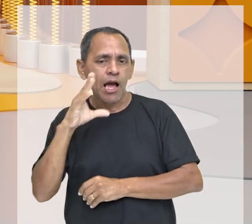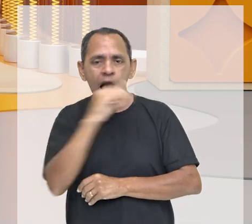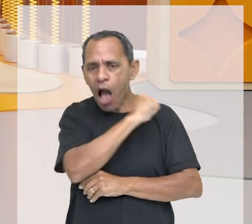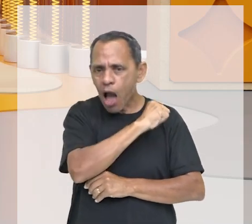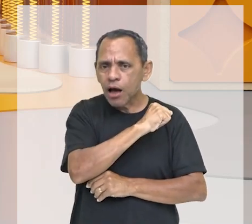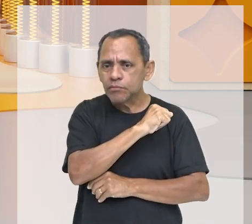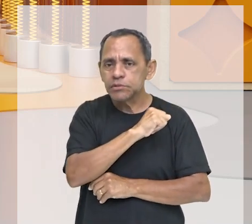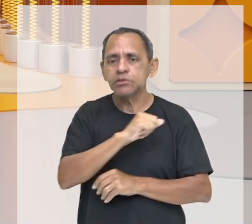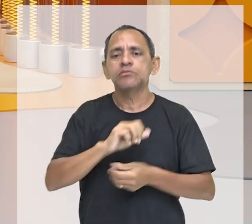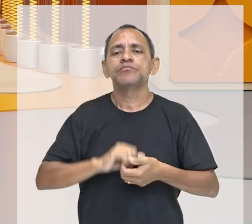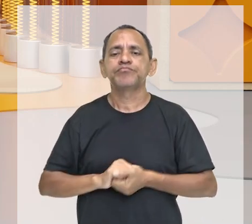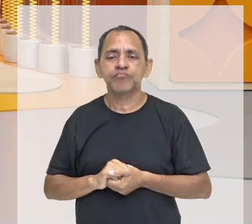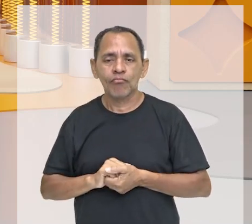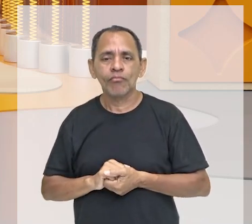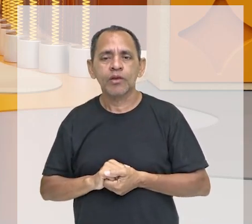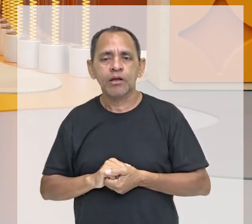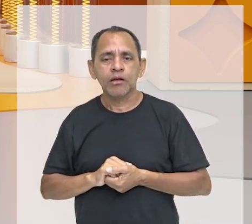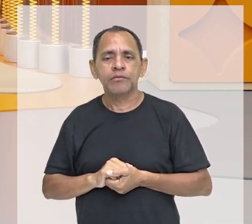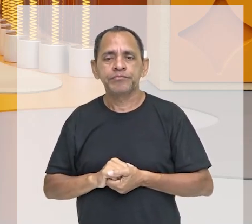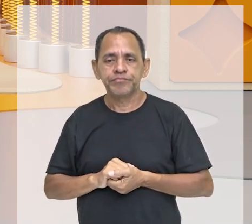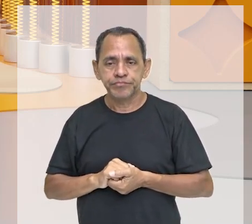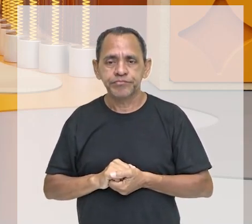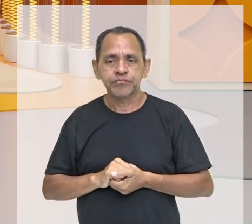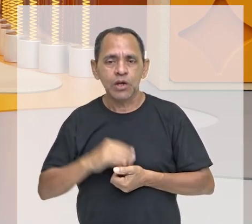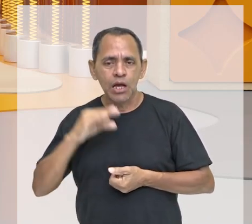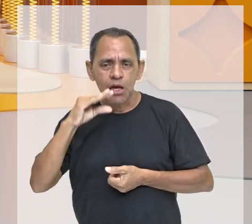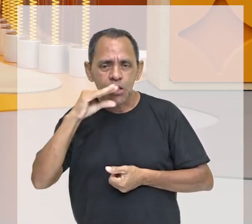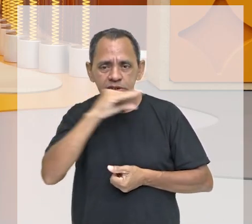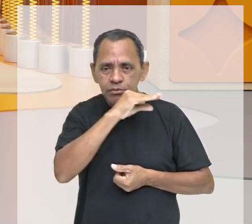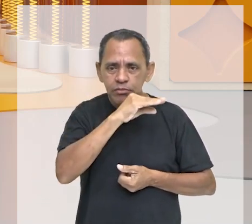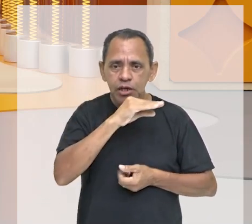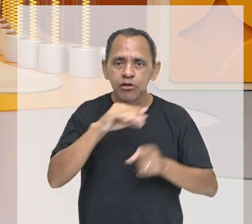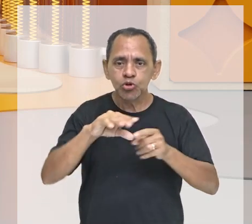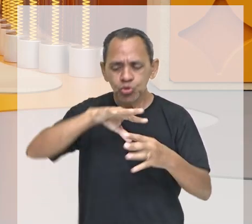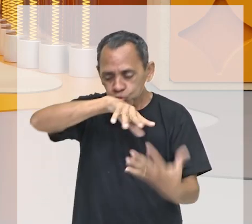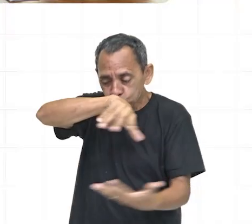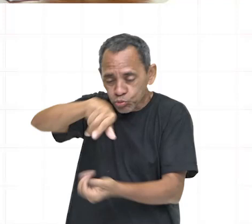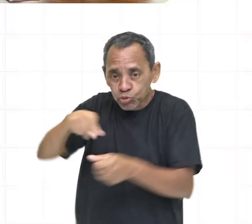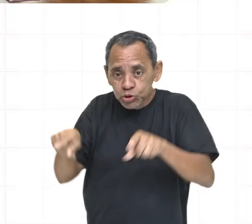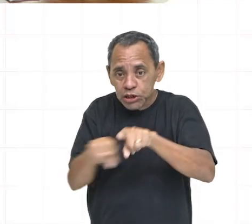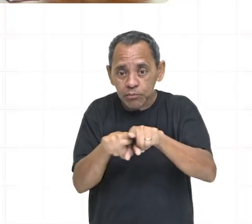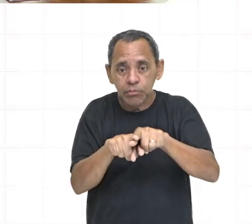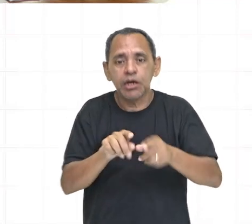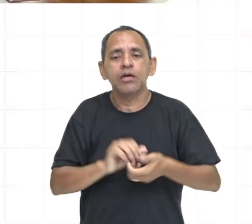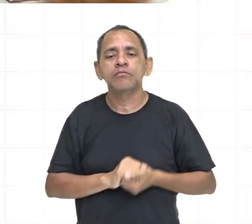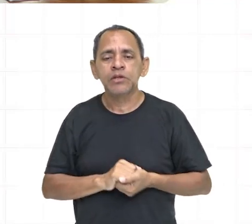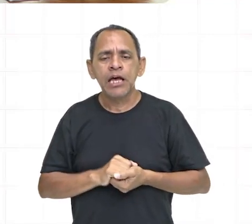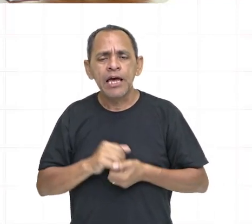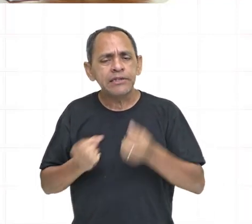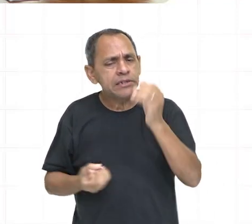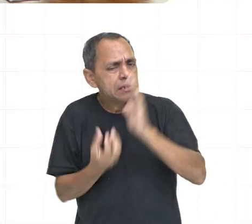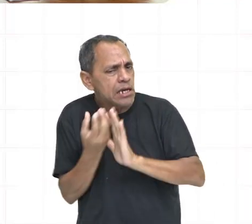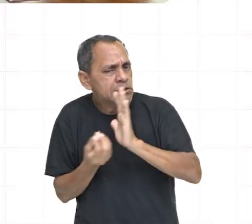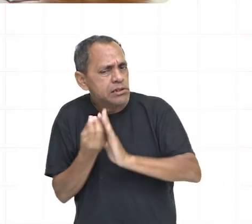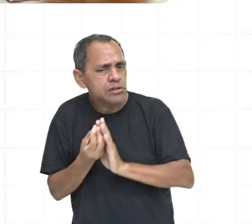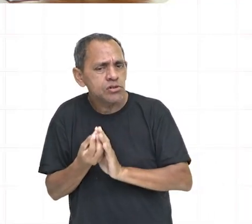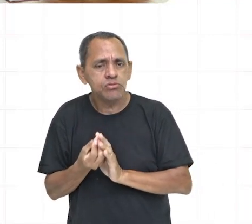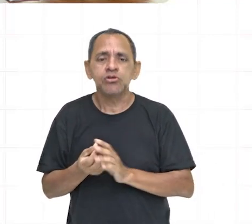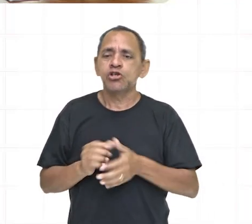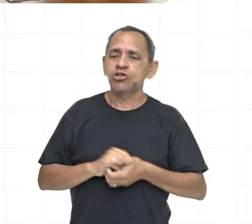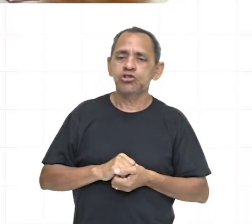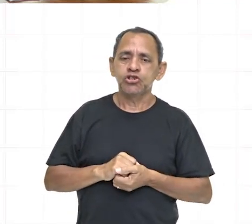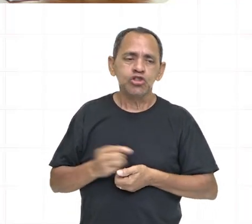verdade? Mas há outras necessidades, né? Conforme a gente está vendo, essas inovações de energia,